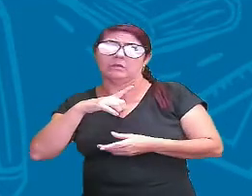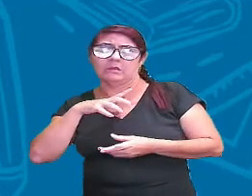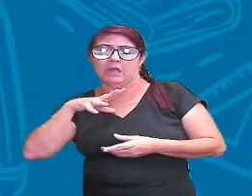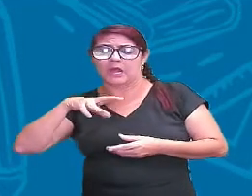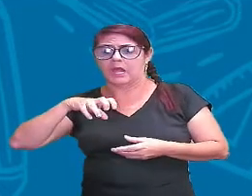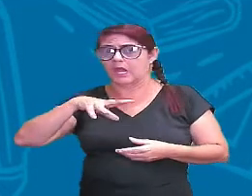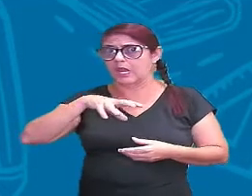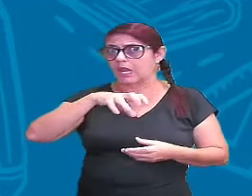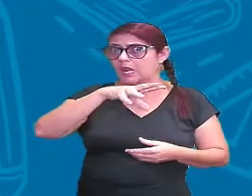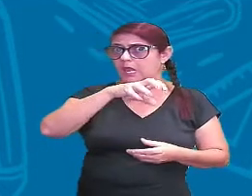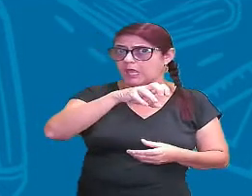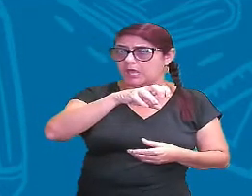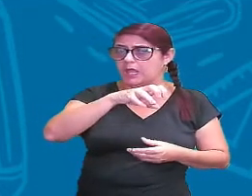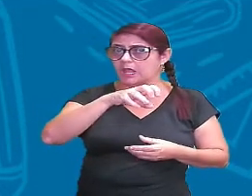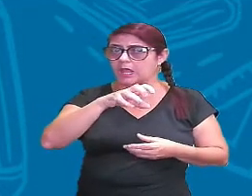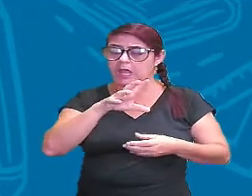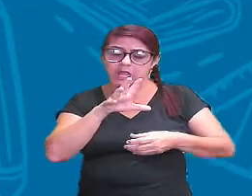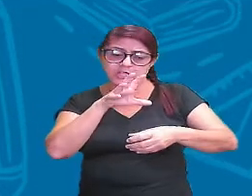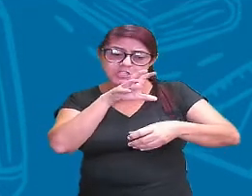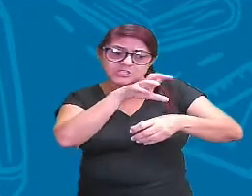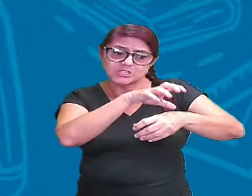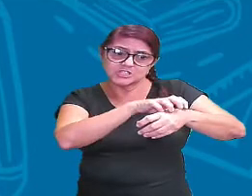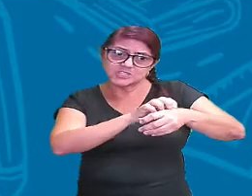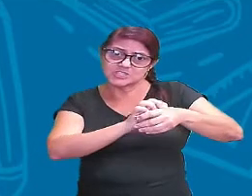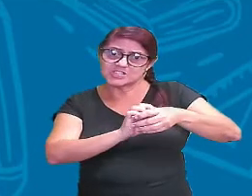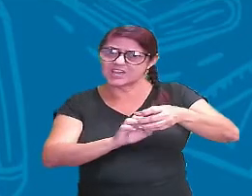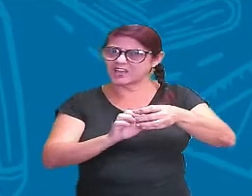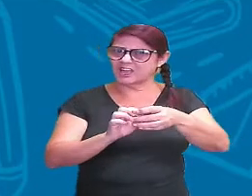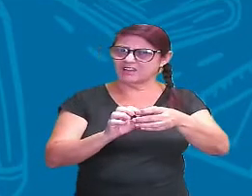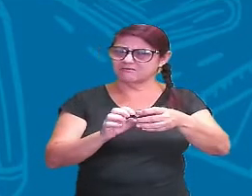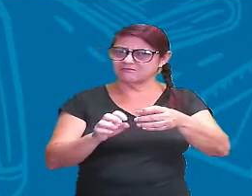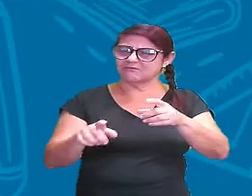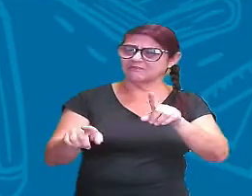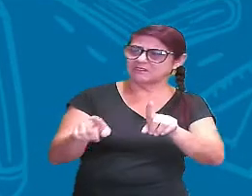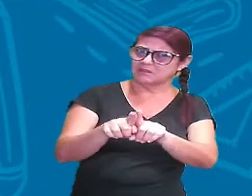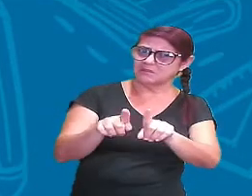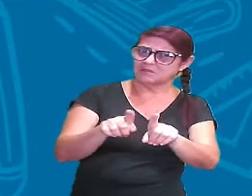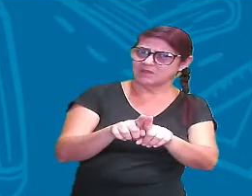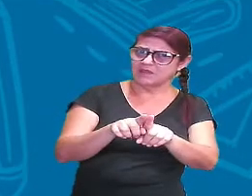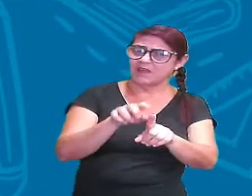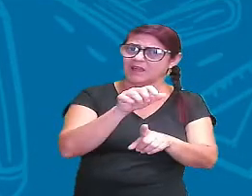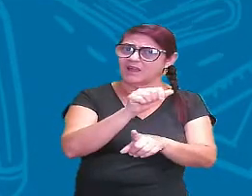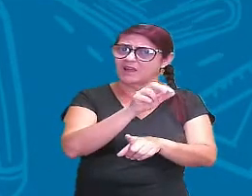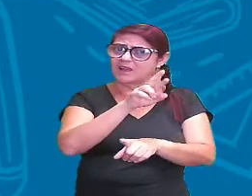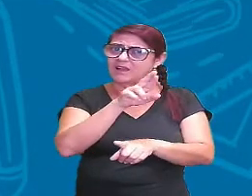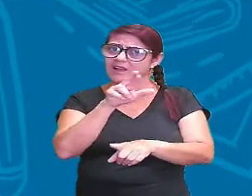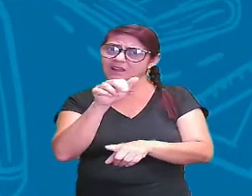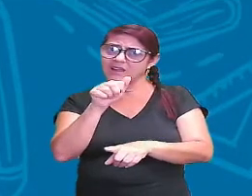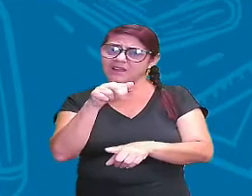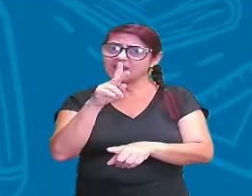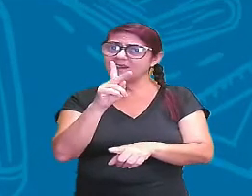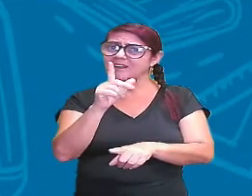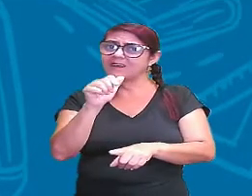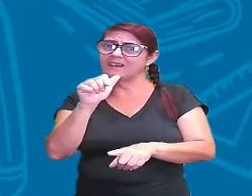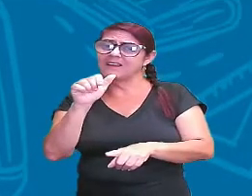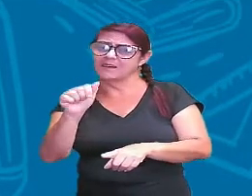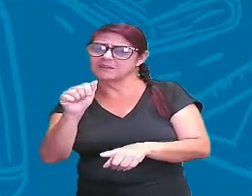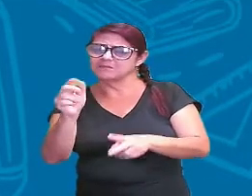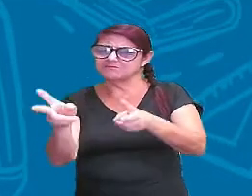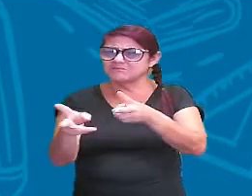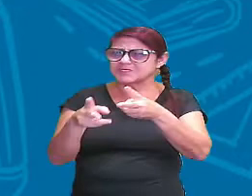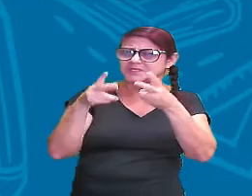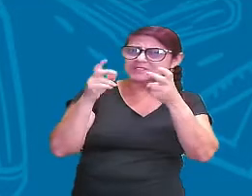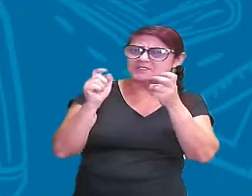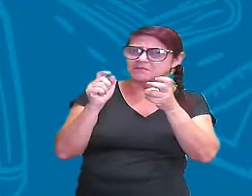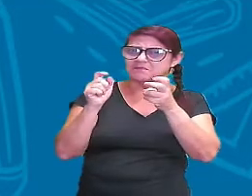Tanto a aranha arranha a jarra, como a jarra arranha a aranha.